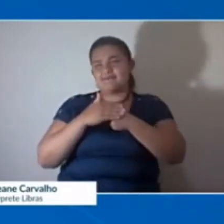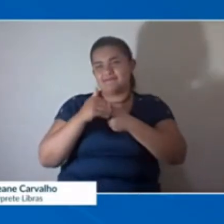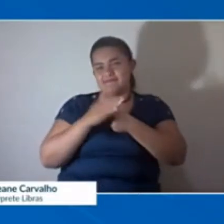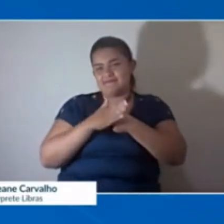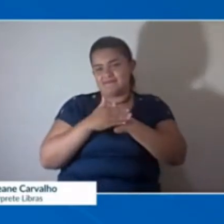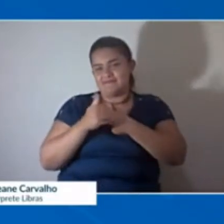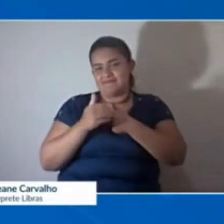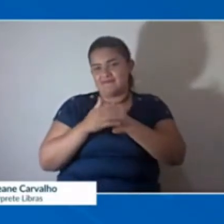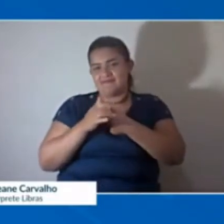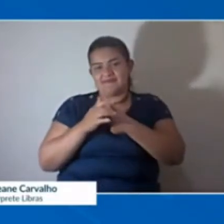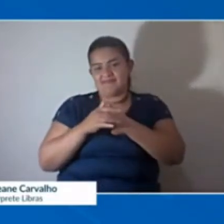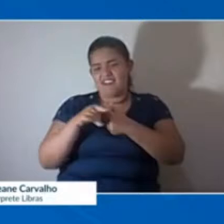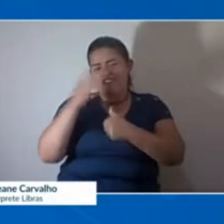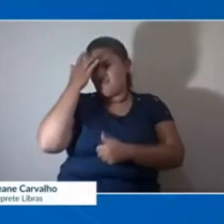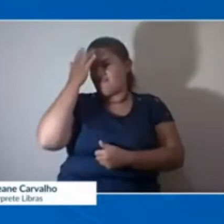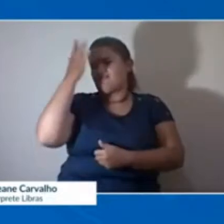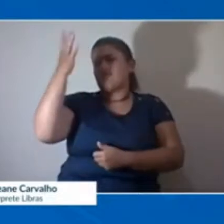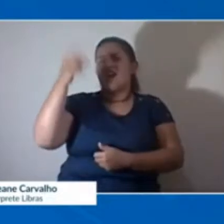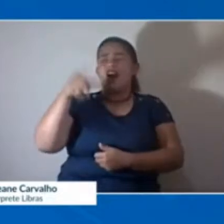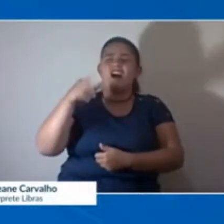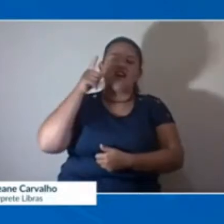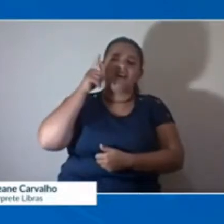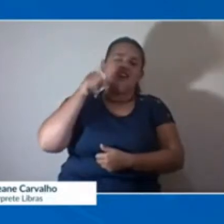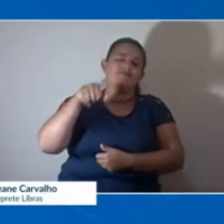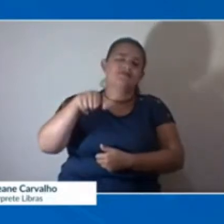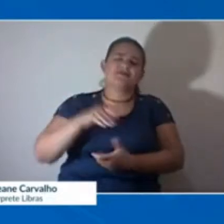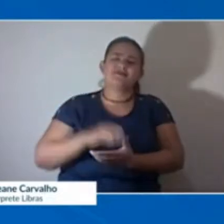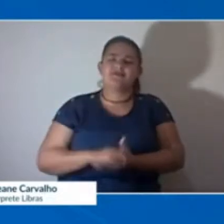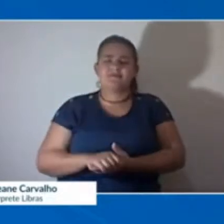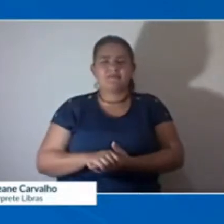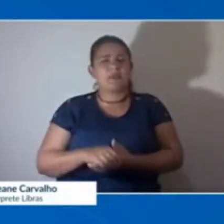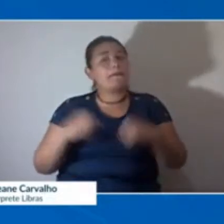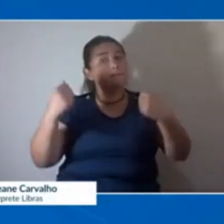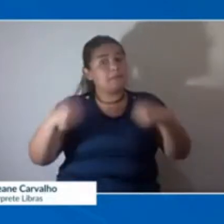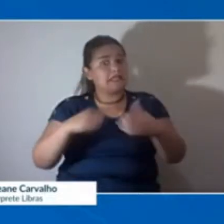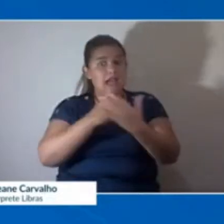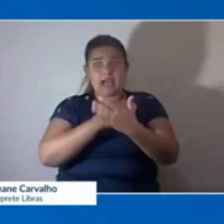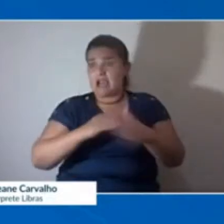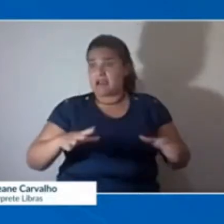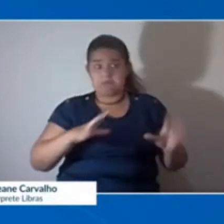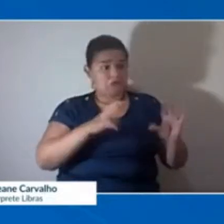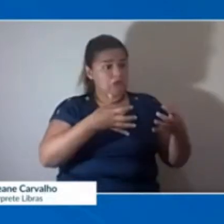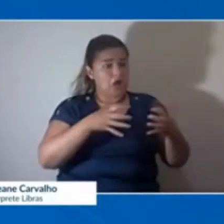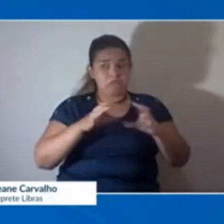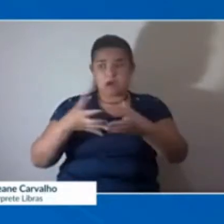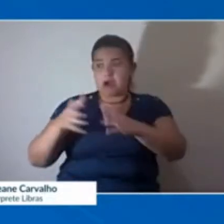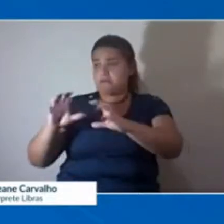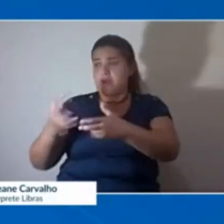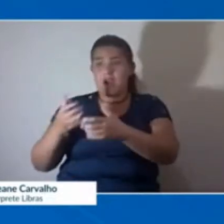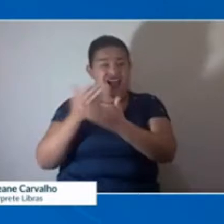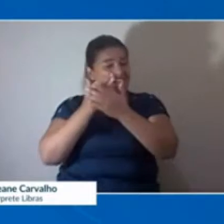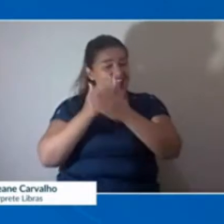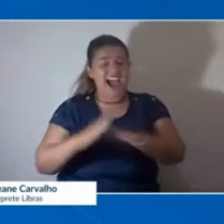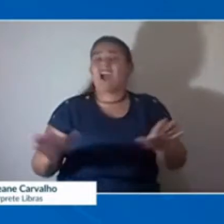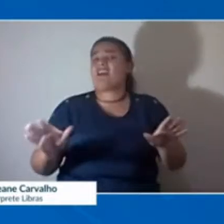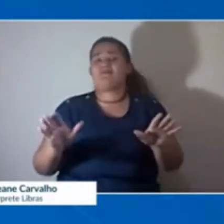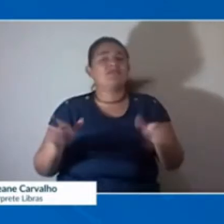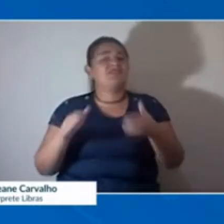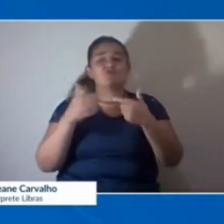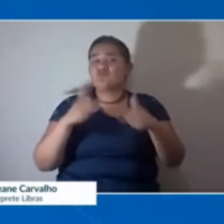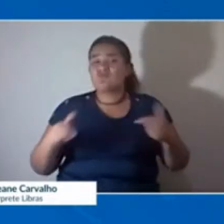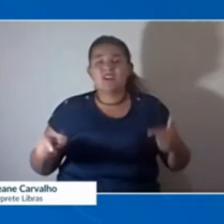fáceis, né, em qualquer momento, ou seja, precisamos acabar com essas categorias, porque elas são totalmente fictícias, né, e